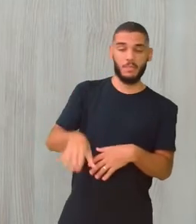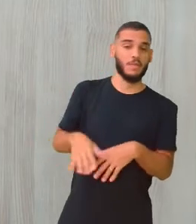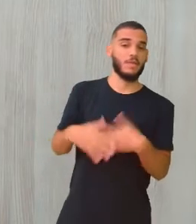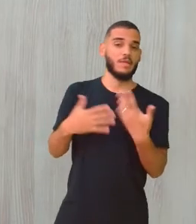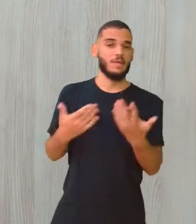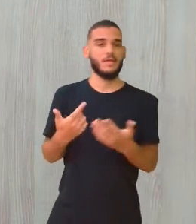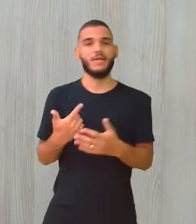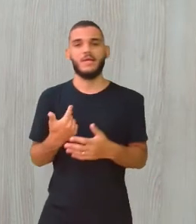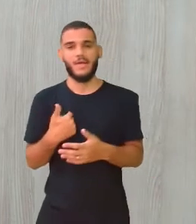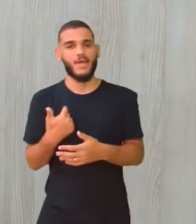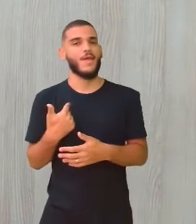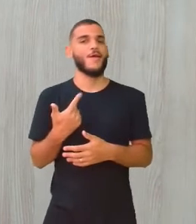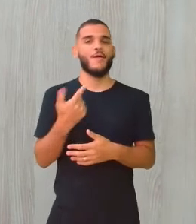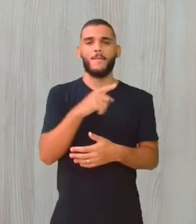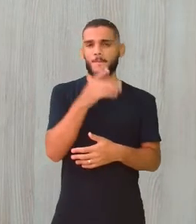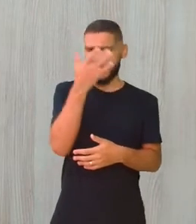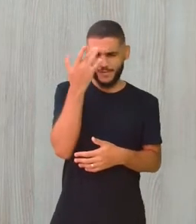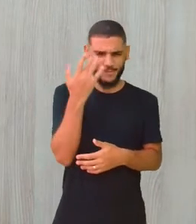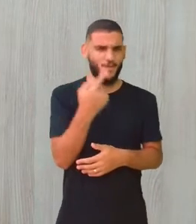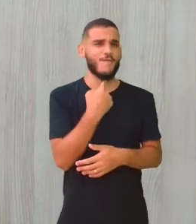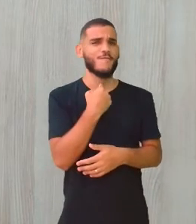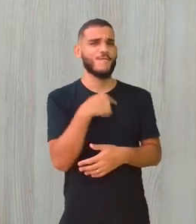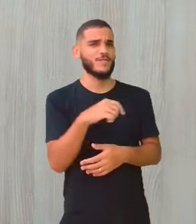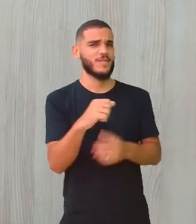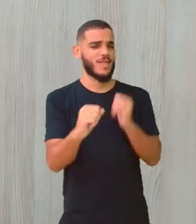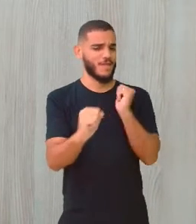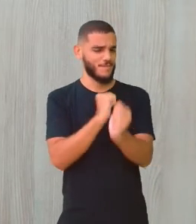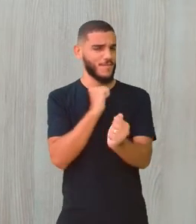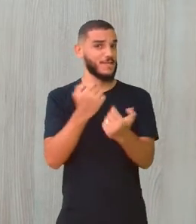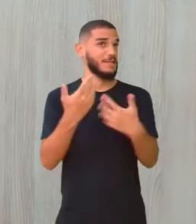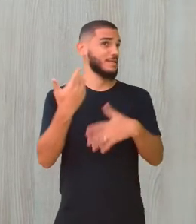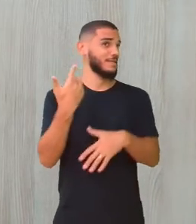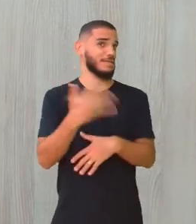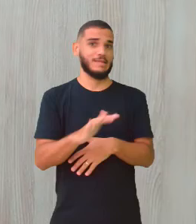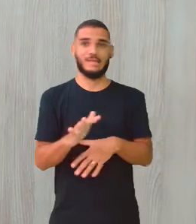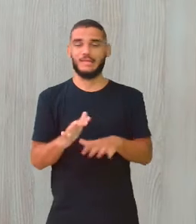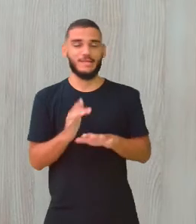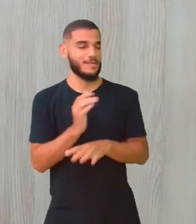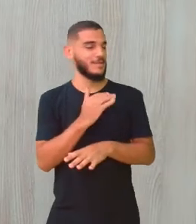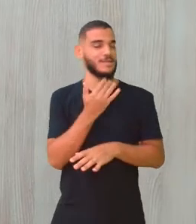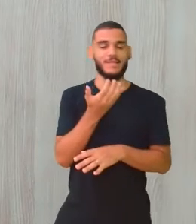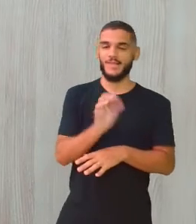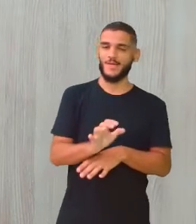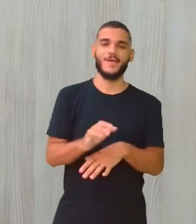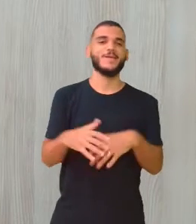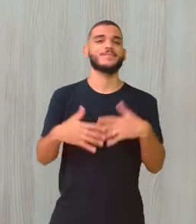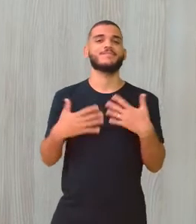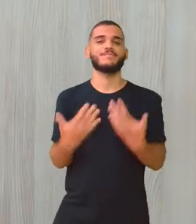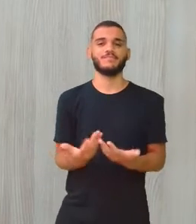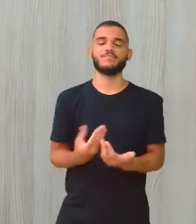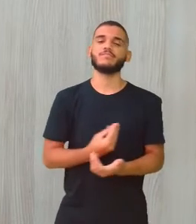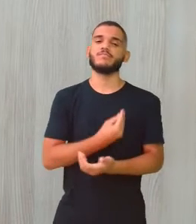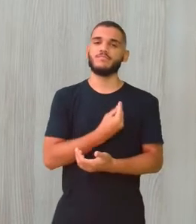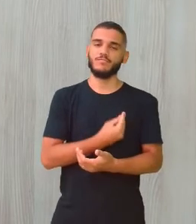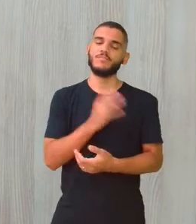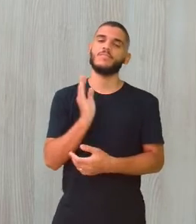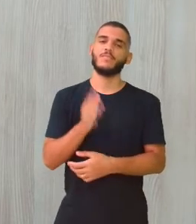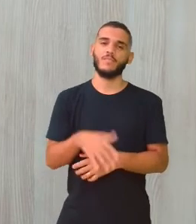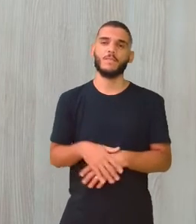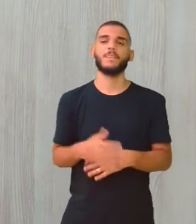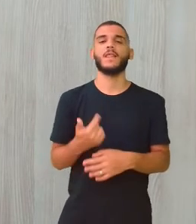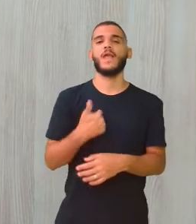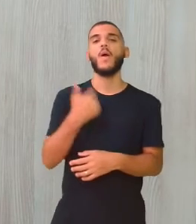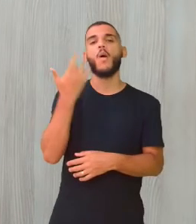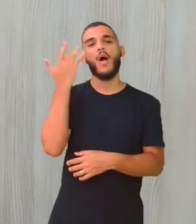estão querendo me matar, então eu corri. Aí sobrevivi. Então, assim, agora eu acho